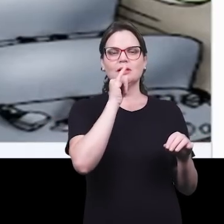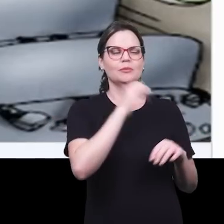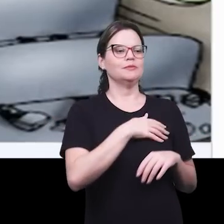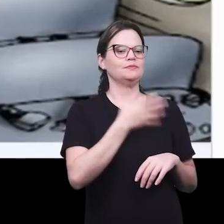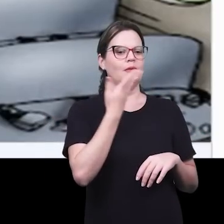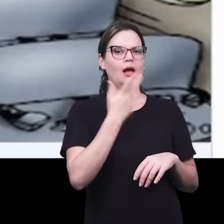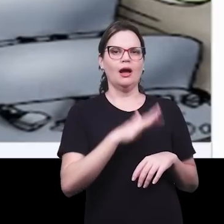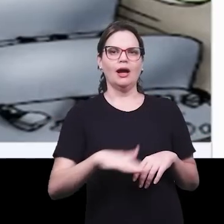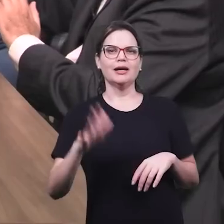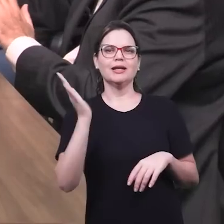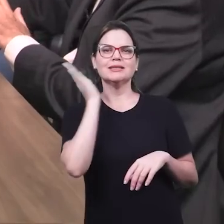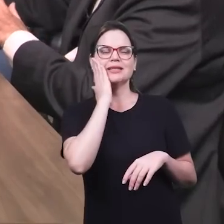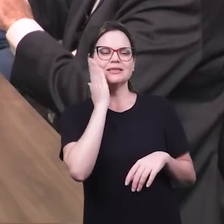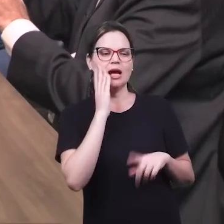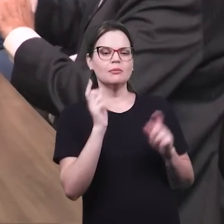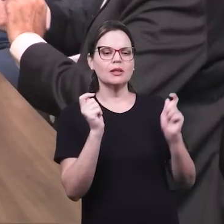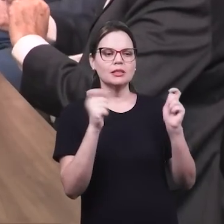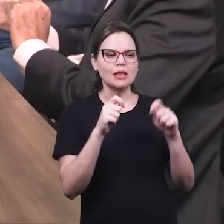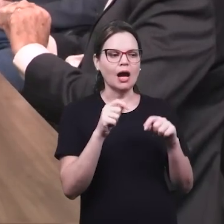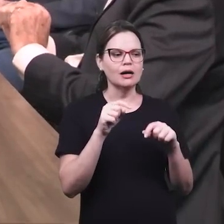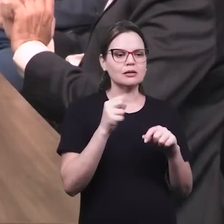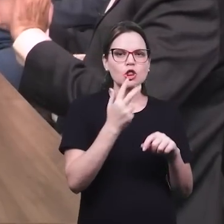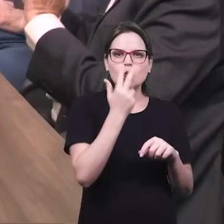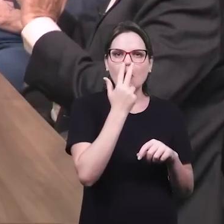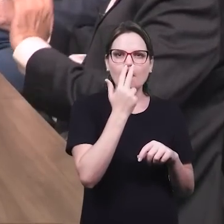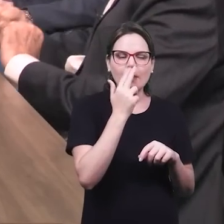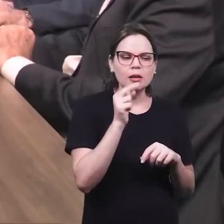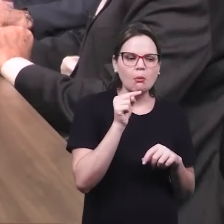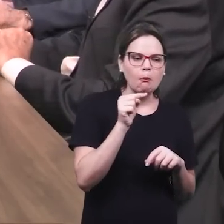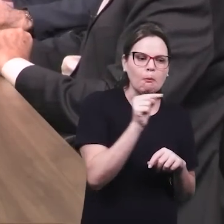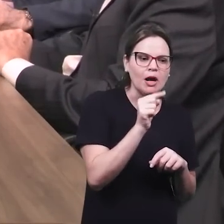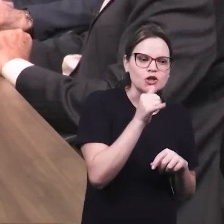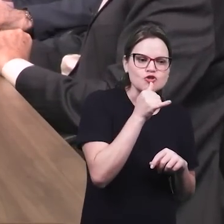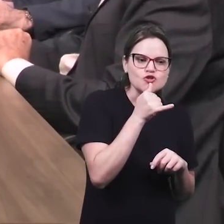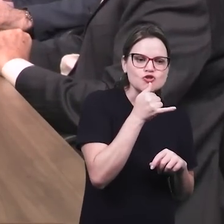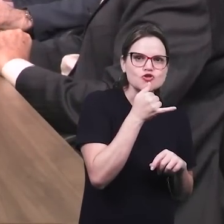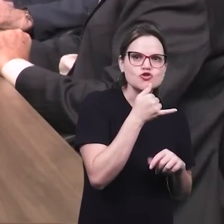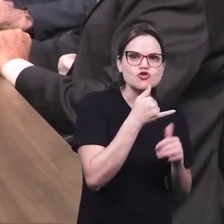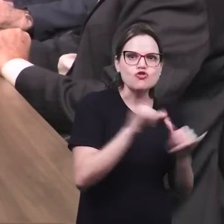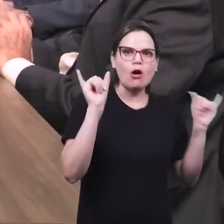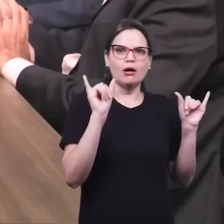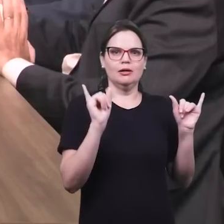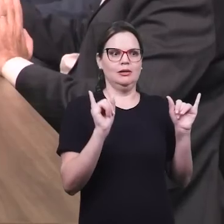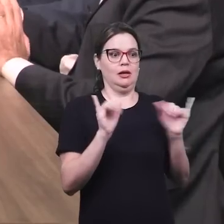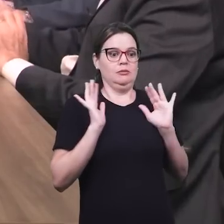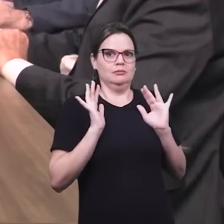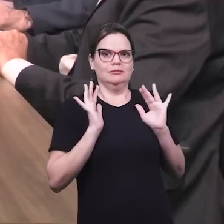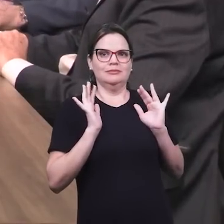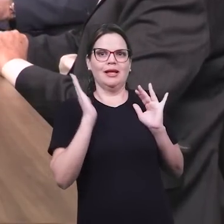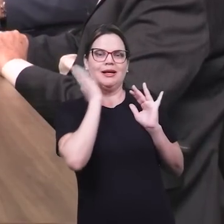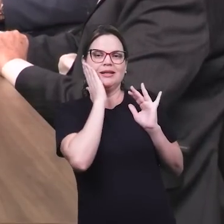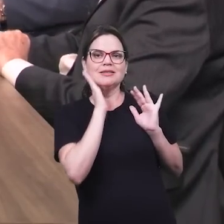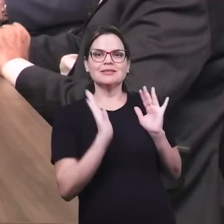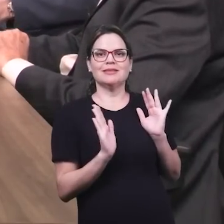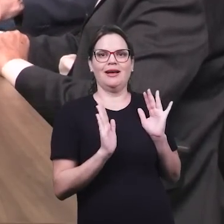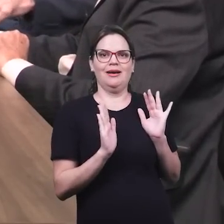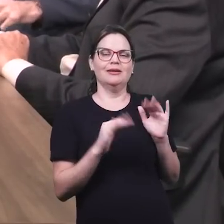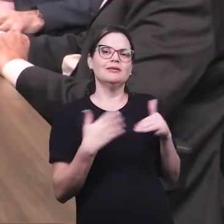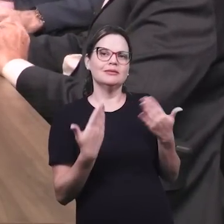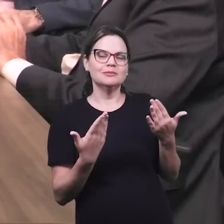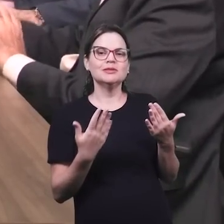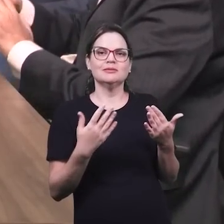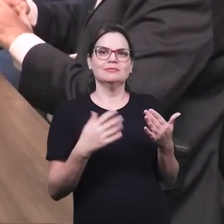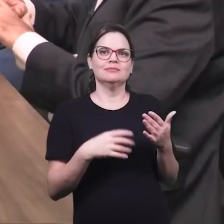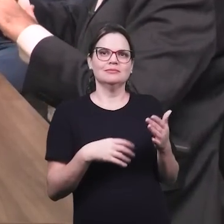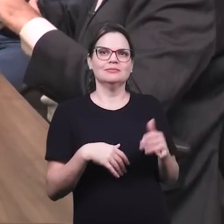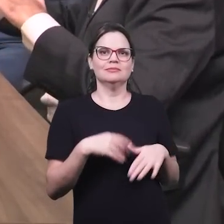que ela pode tocar, ela não pode encostar o dedo na tomada, que ela começa a saber que aquilo ali é perigoso, dá um